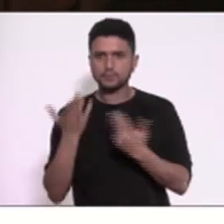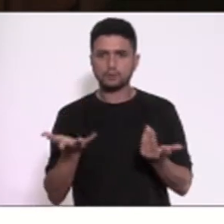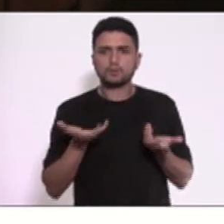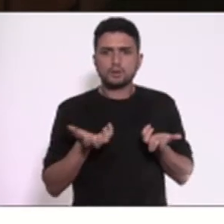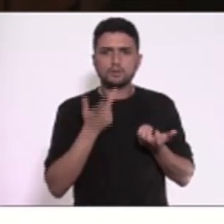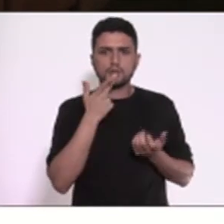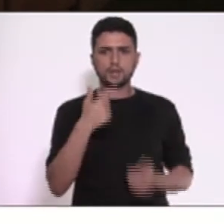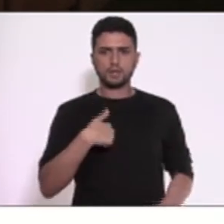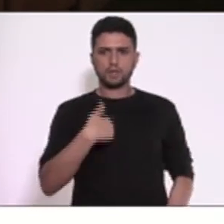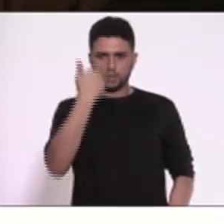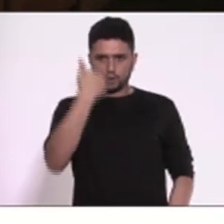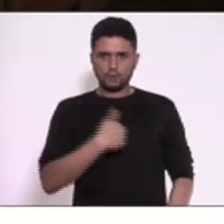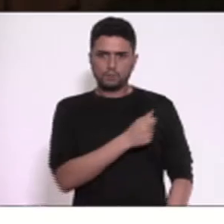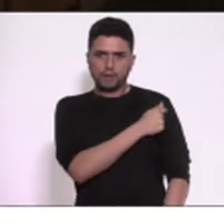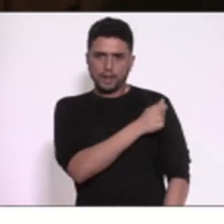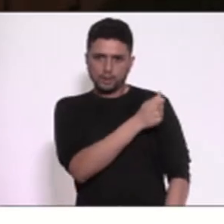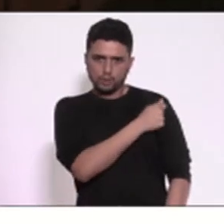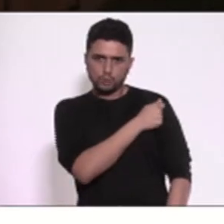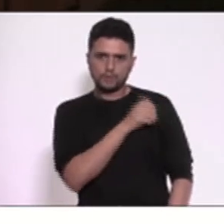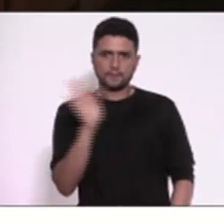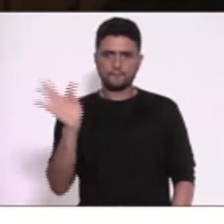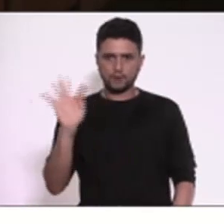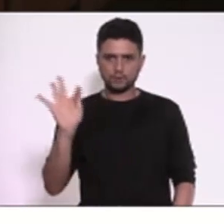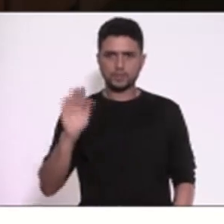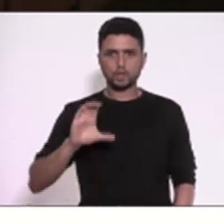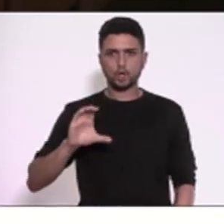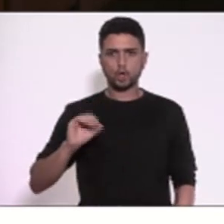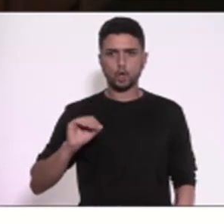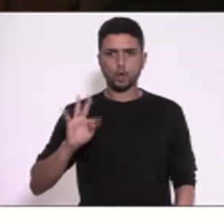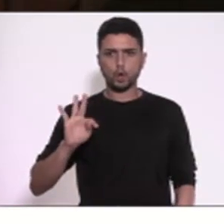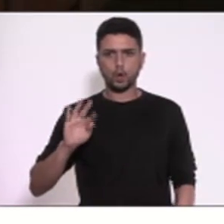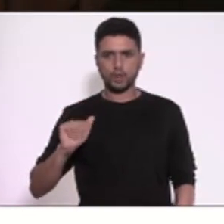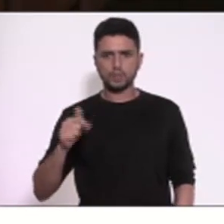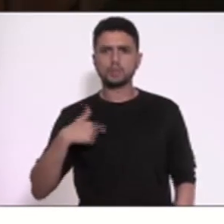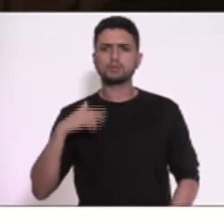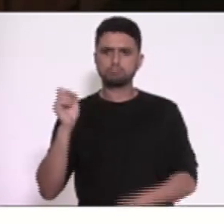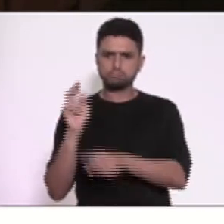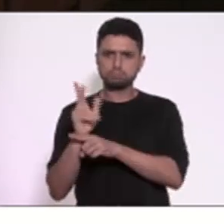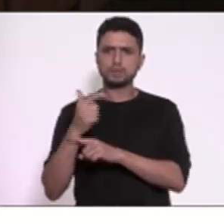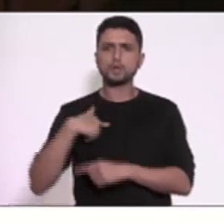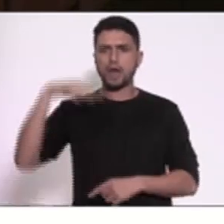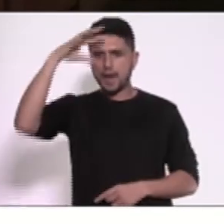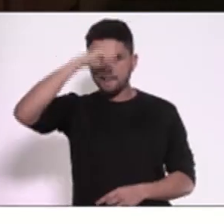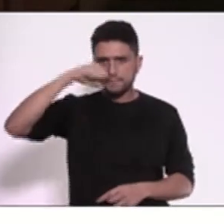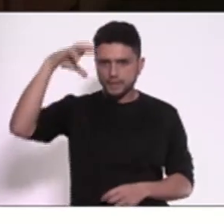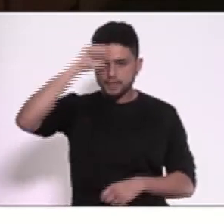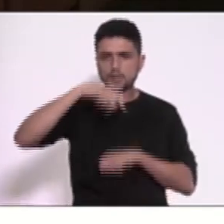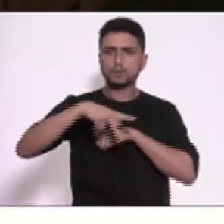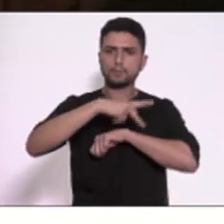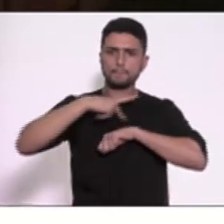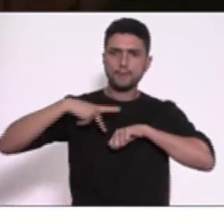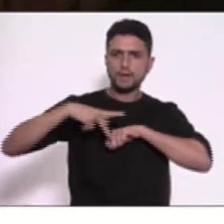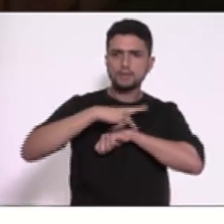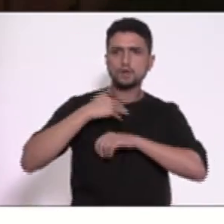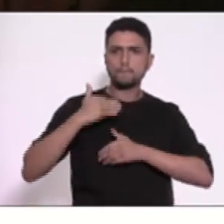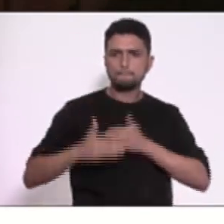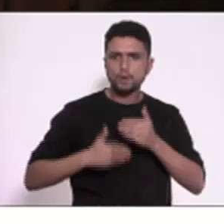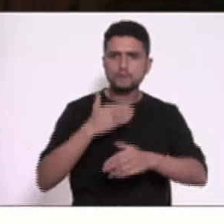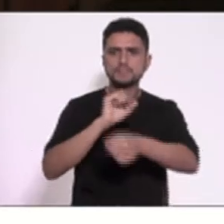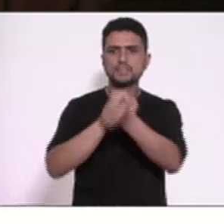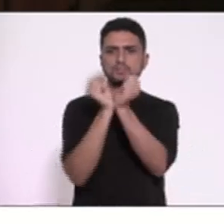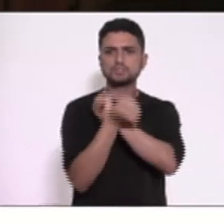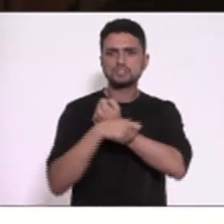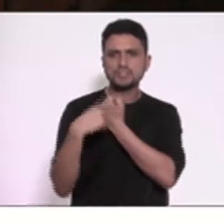enquanto estudante, cotista que vem aprendendo sobre a República no nosso país, sobre o processo de escravização. Acho que é um exercício